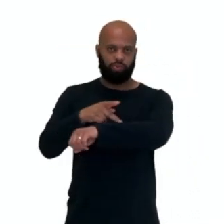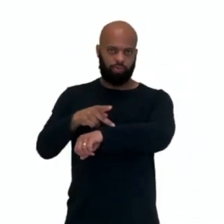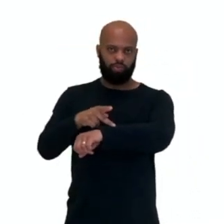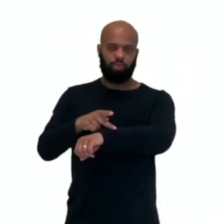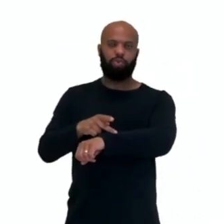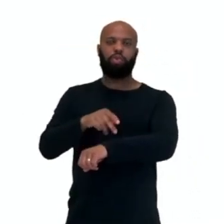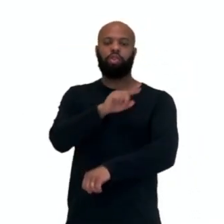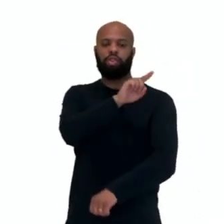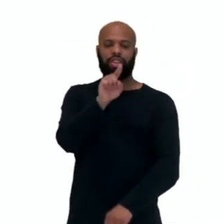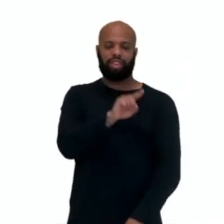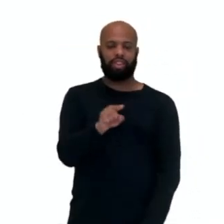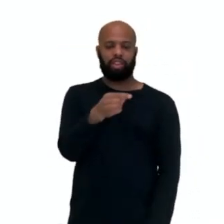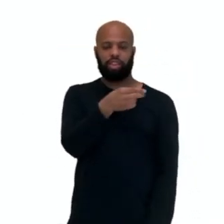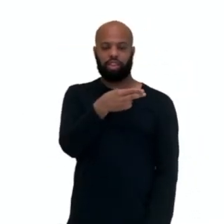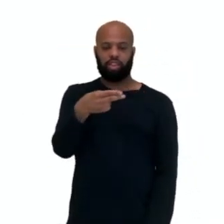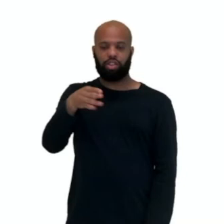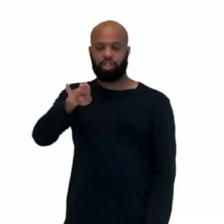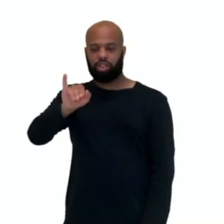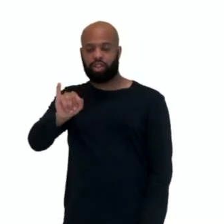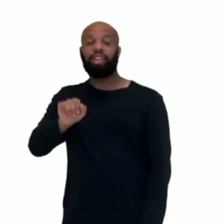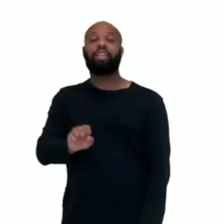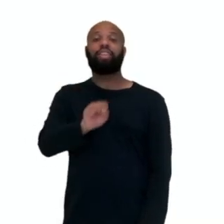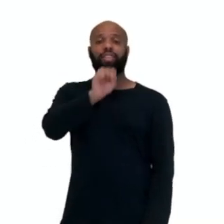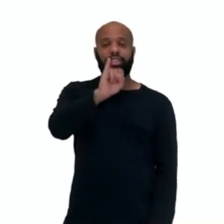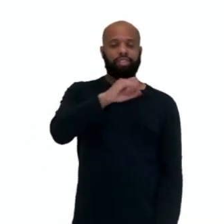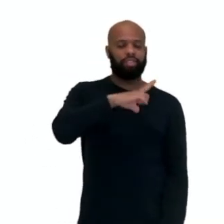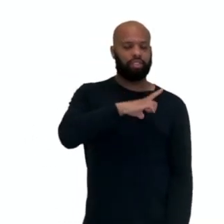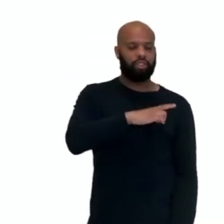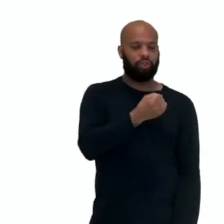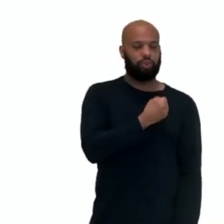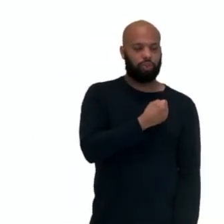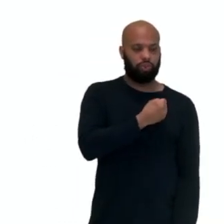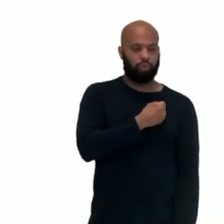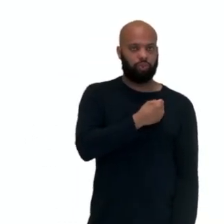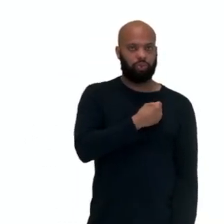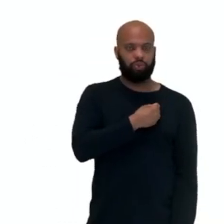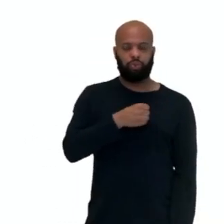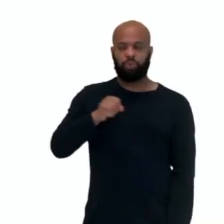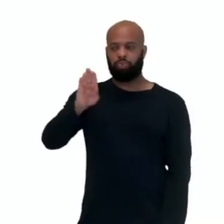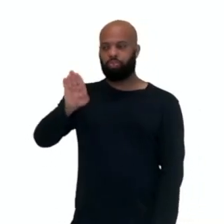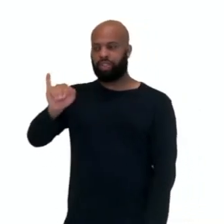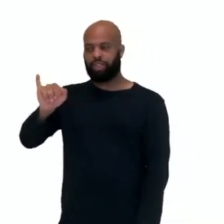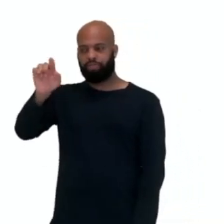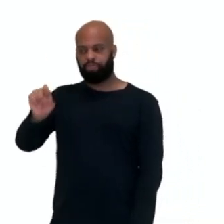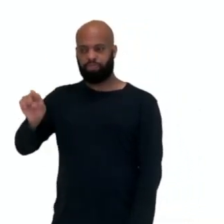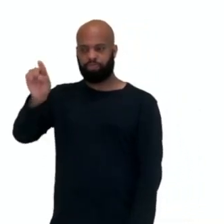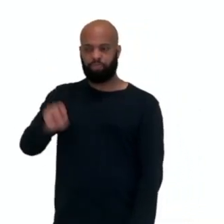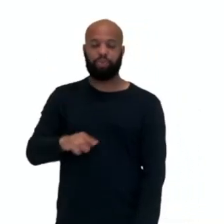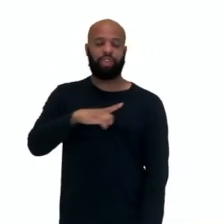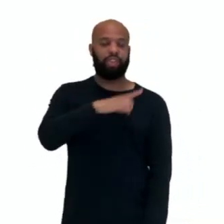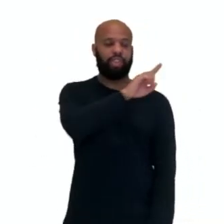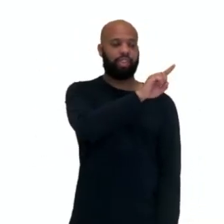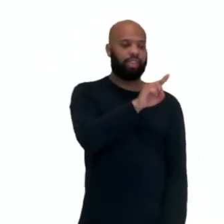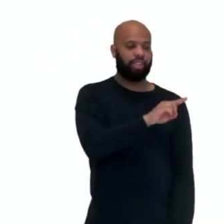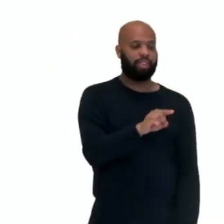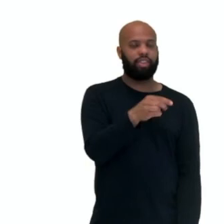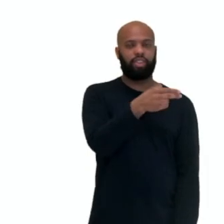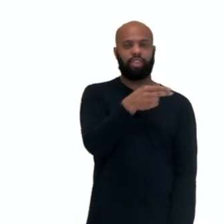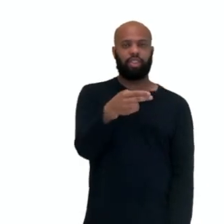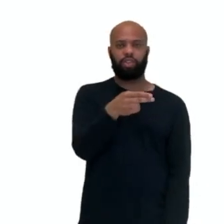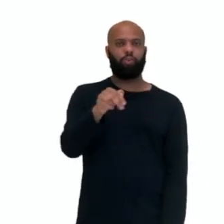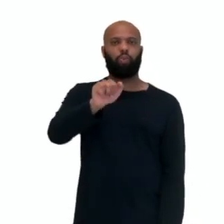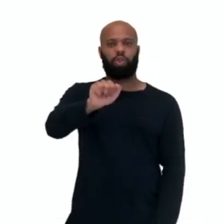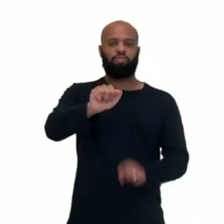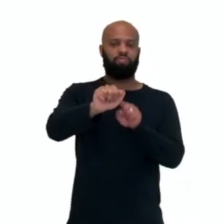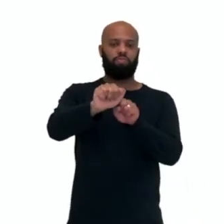z igual a bi. Se a parte imaginária for nula, nós vamos ter que o número z vai ter